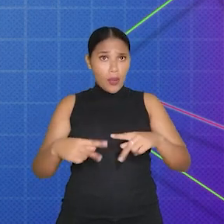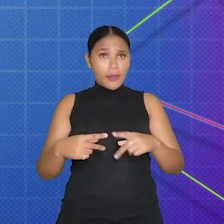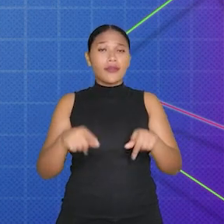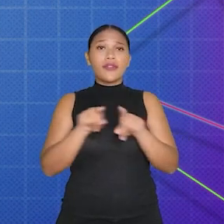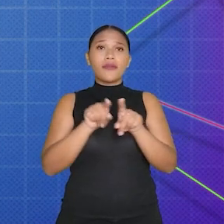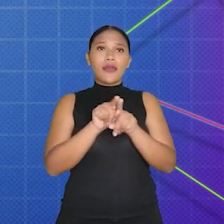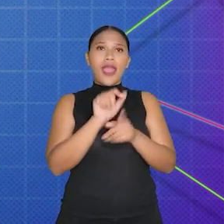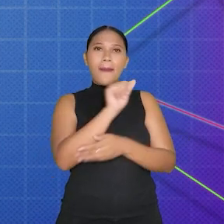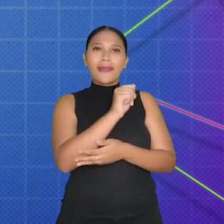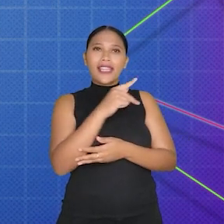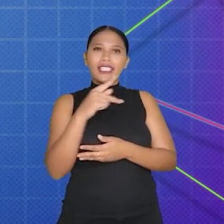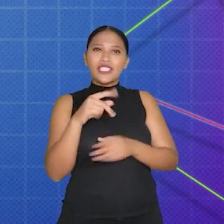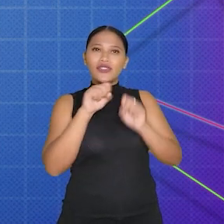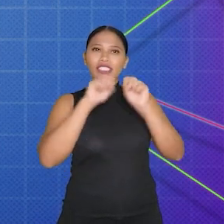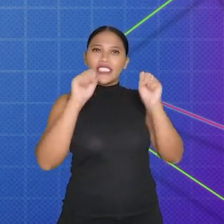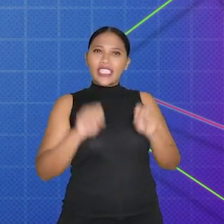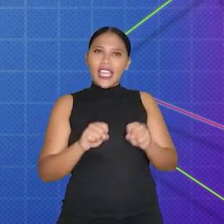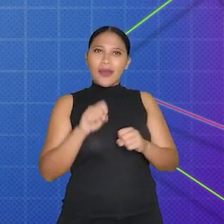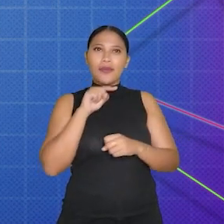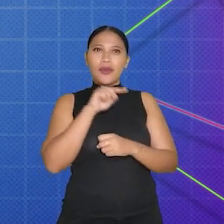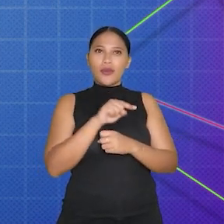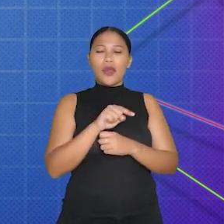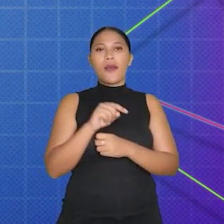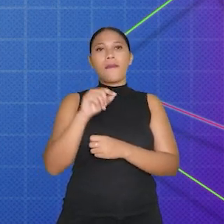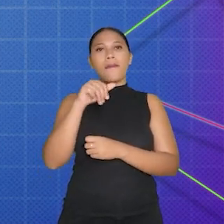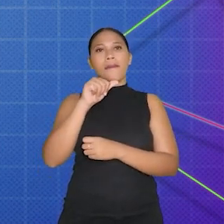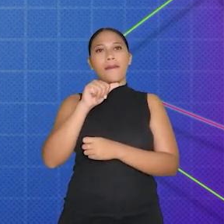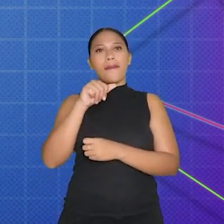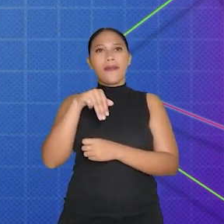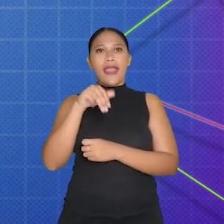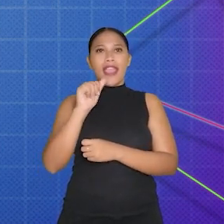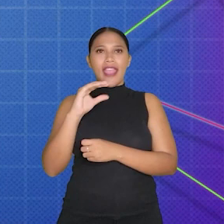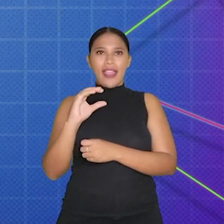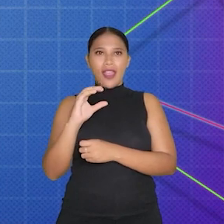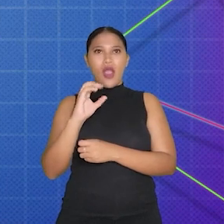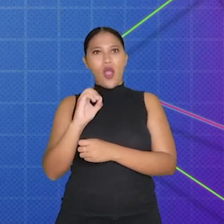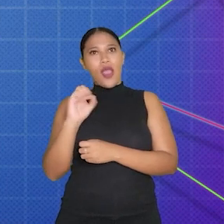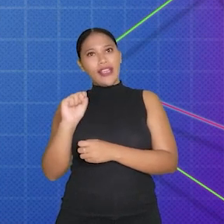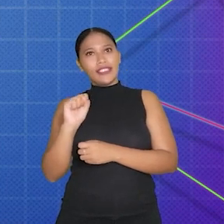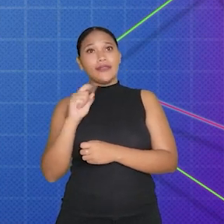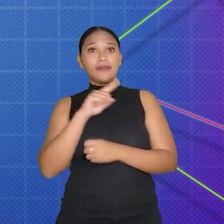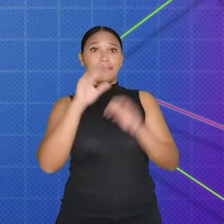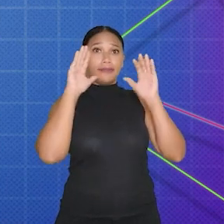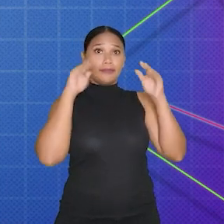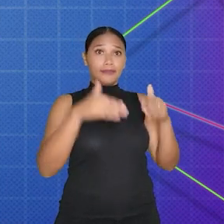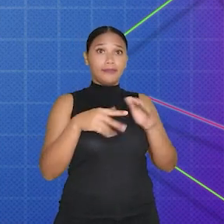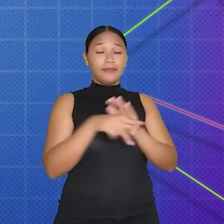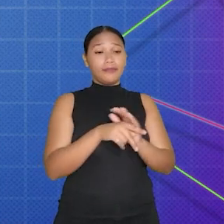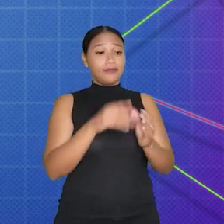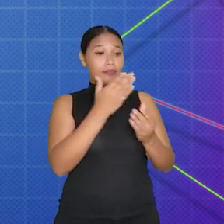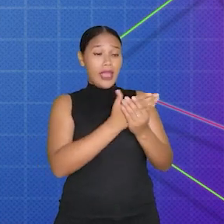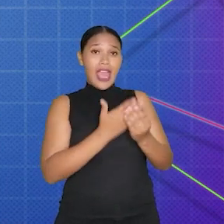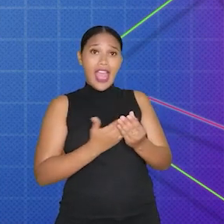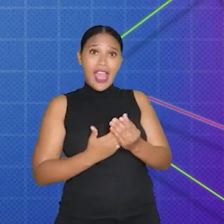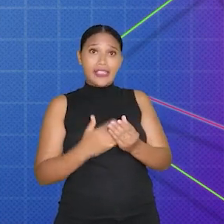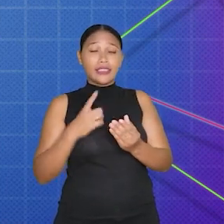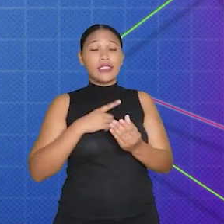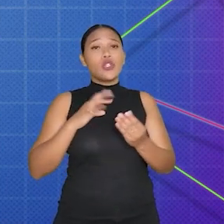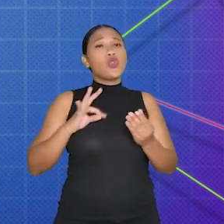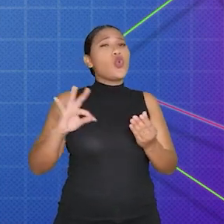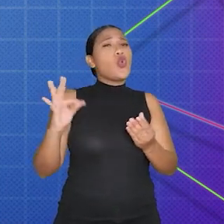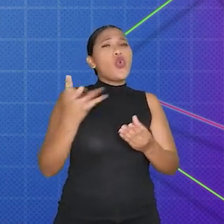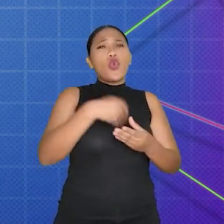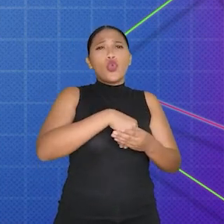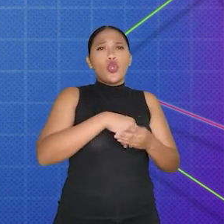computador. Extensão de arquivo para aplicativos em sistemas operacionais macOS. Esses arquivos são essencialmente pastas,